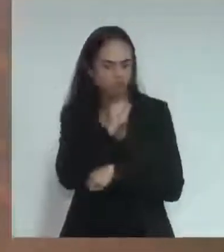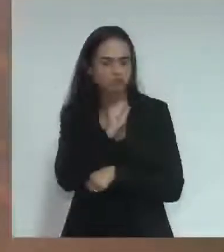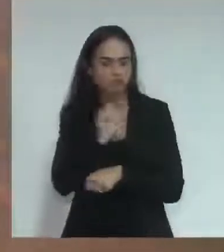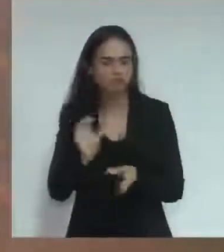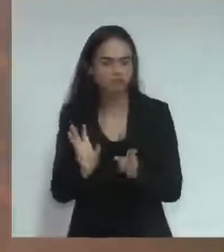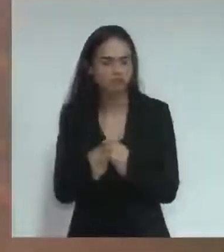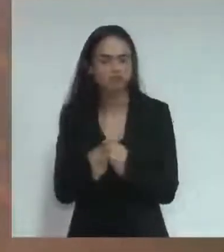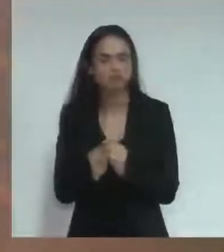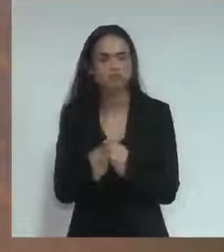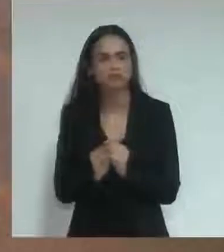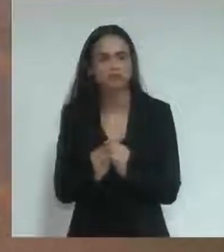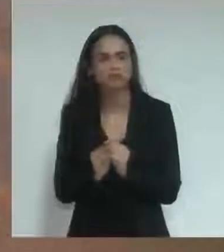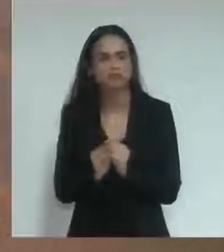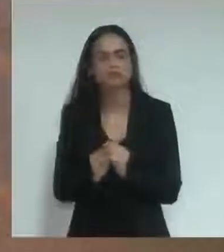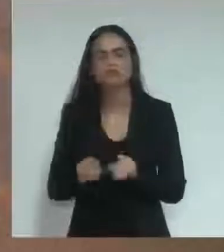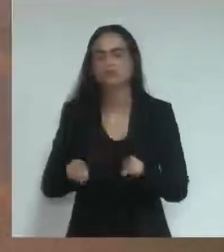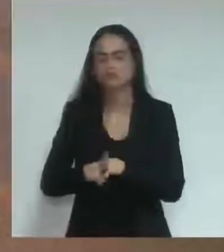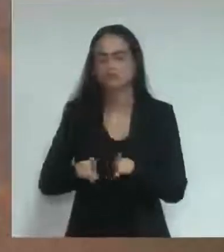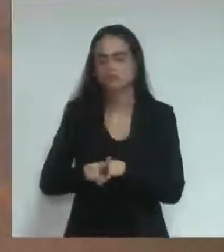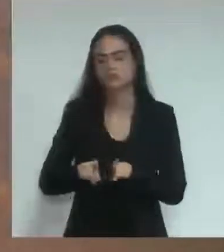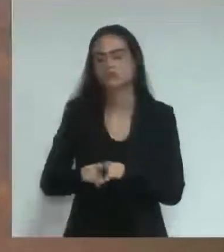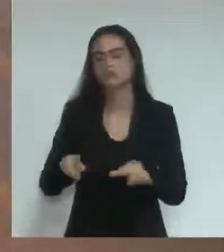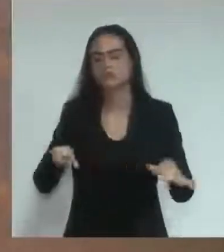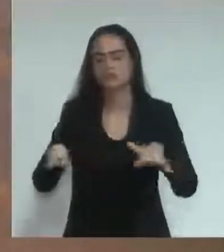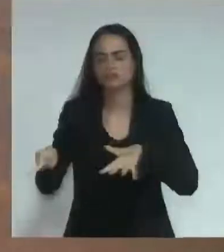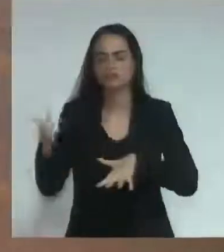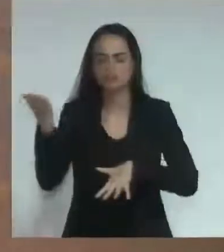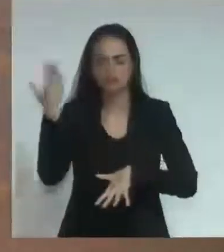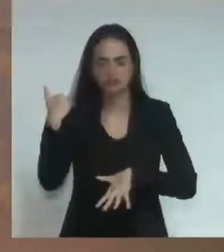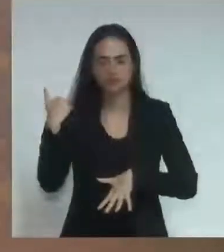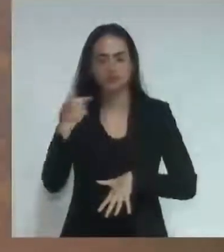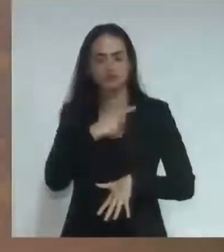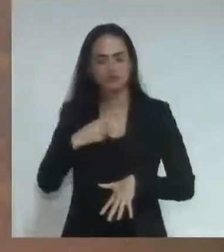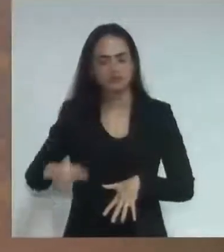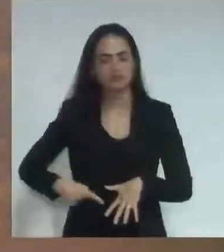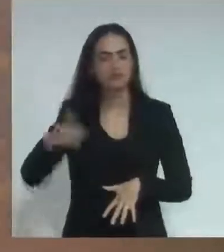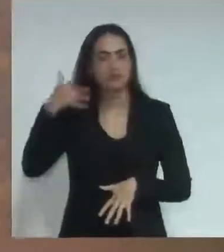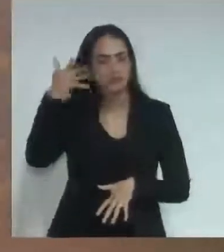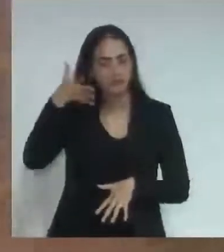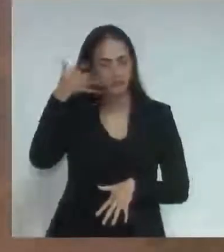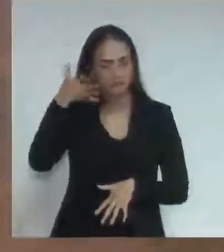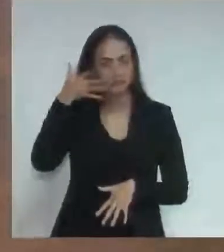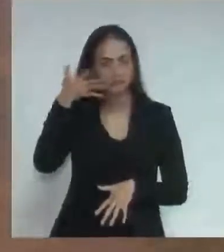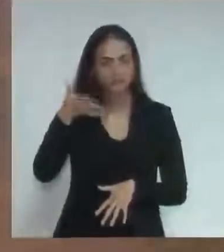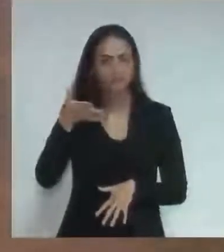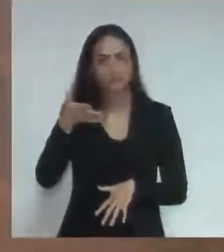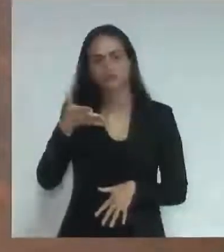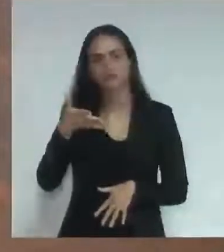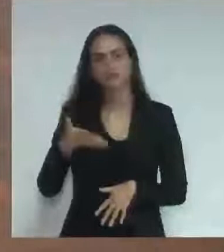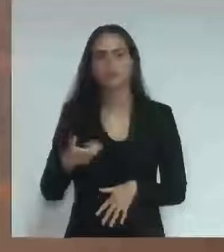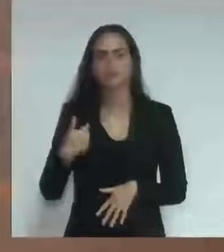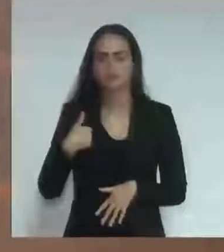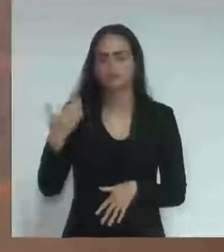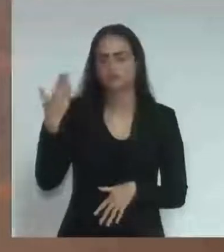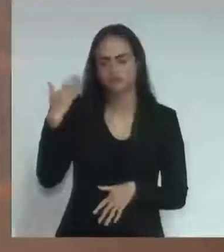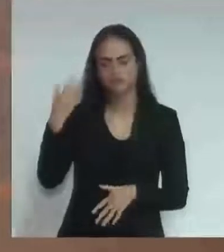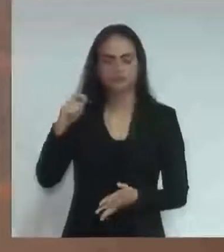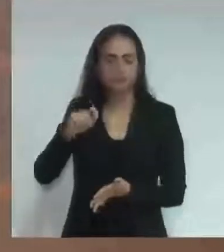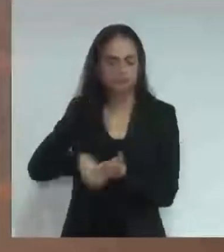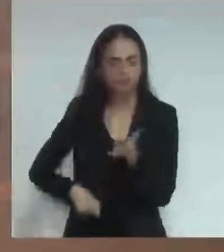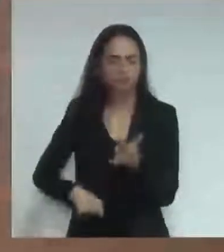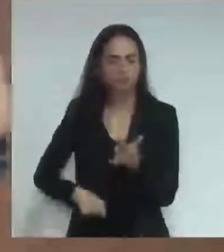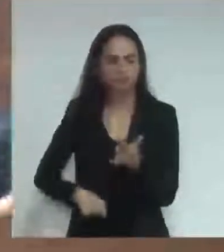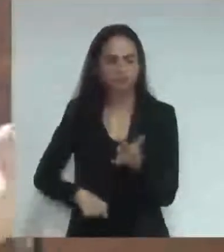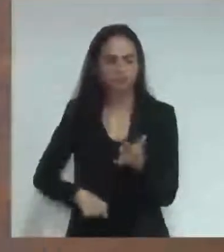também a fala do presidente dessa casa na semana passada, e coloco que assinei porque